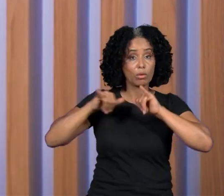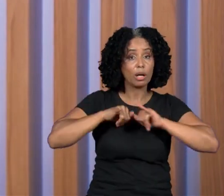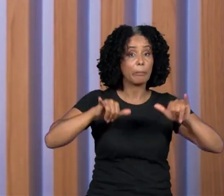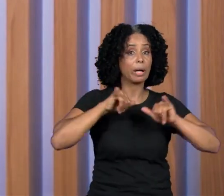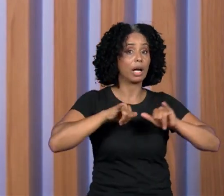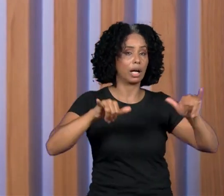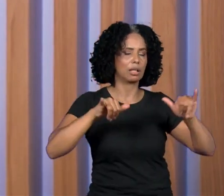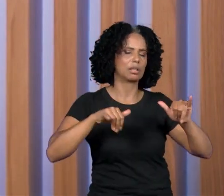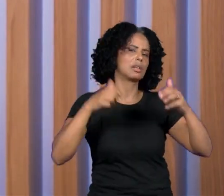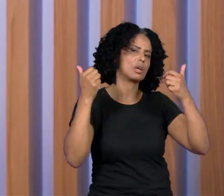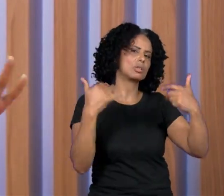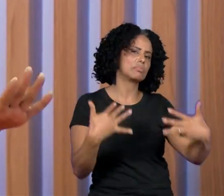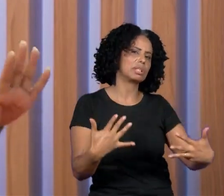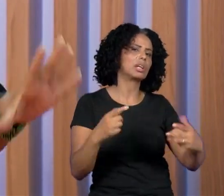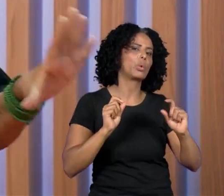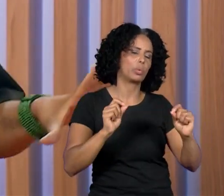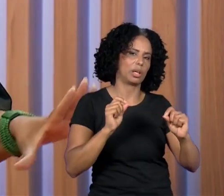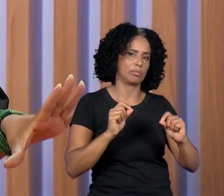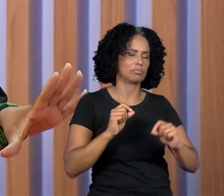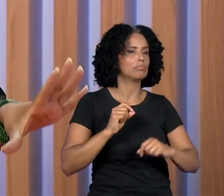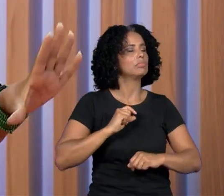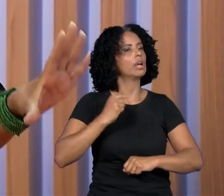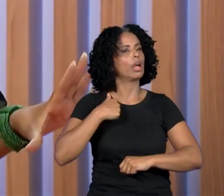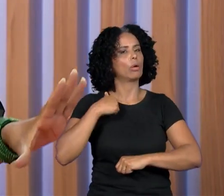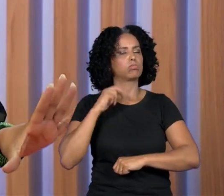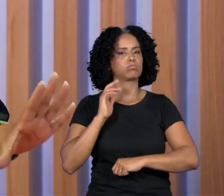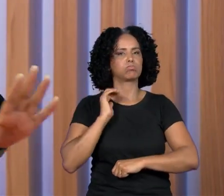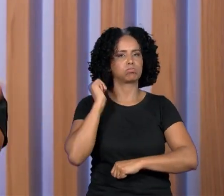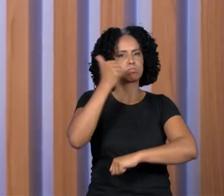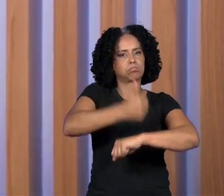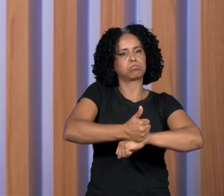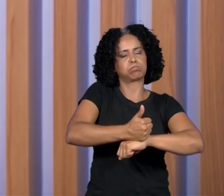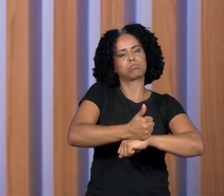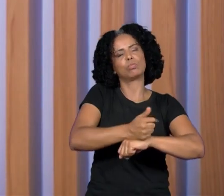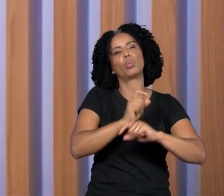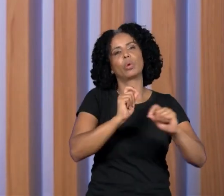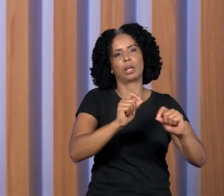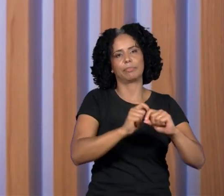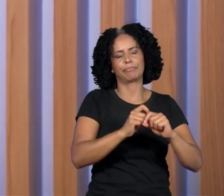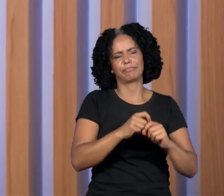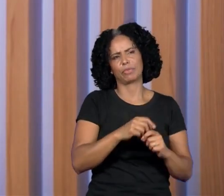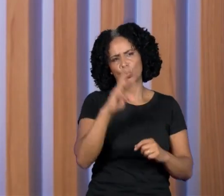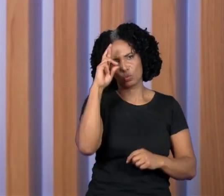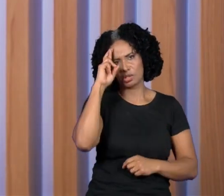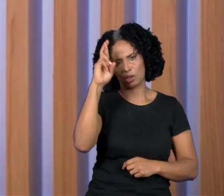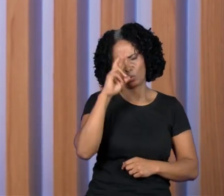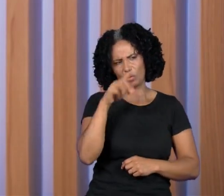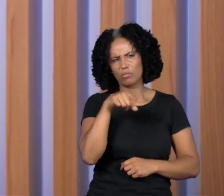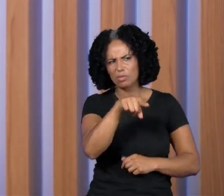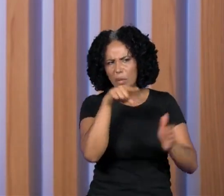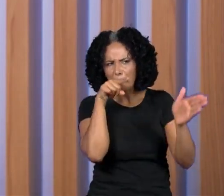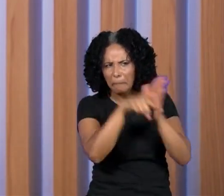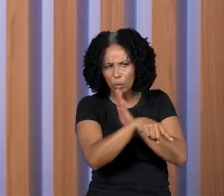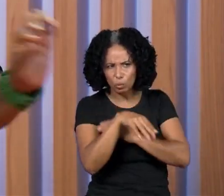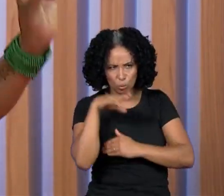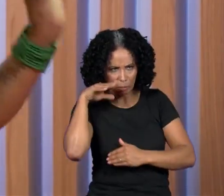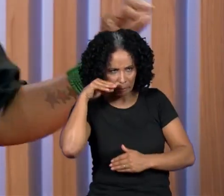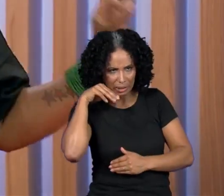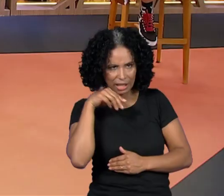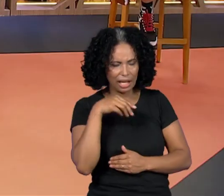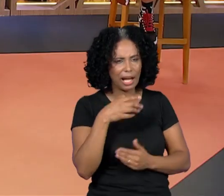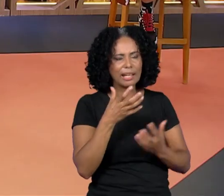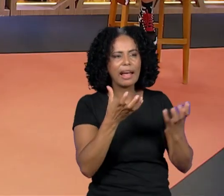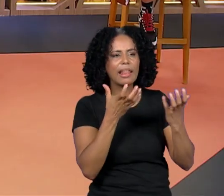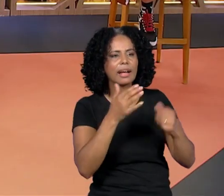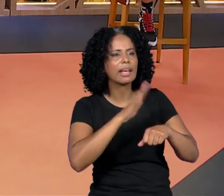fala para os patrões. Vocês perguntaram para a sua empregada doméstica, para a sua trabalhadora doméstica, o que ela